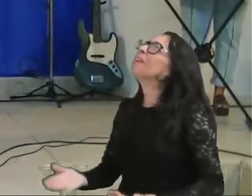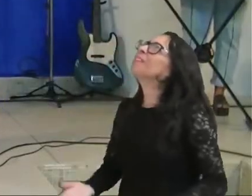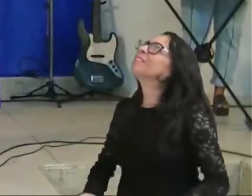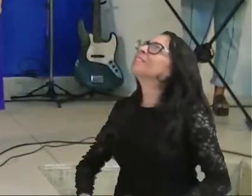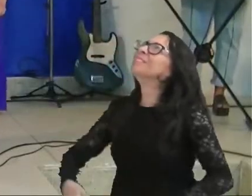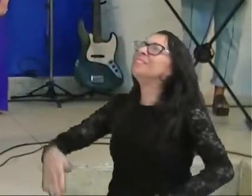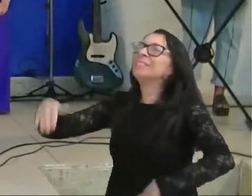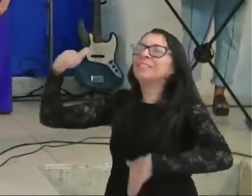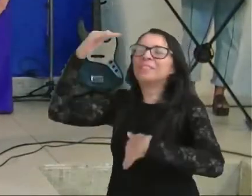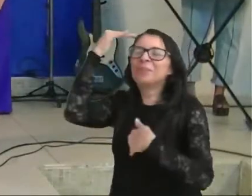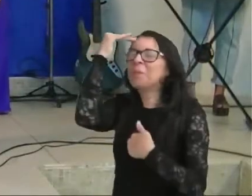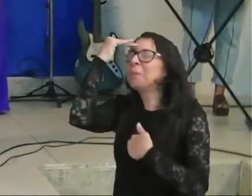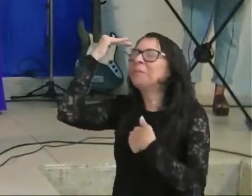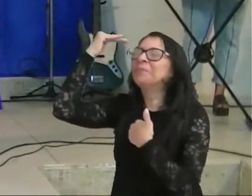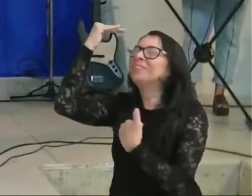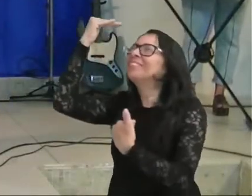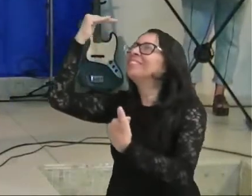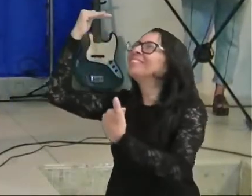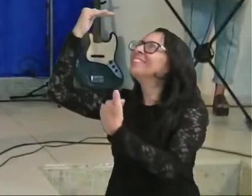agradeço,